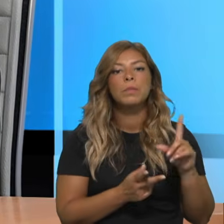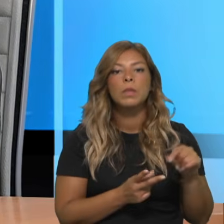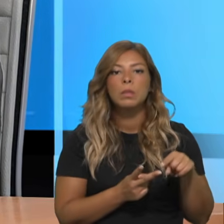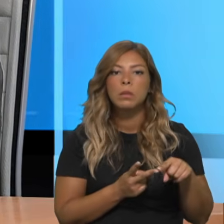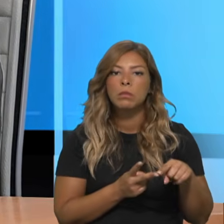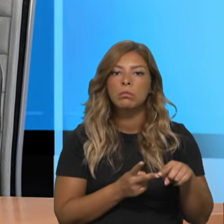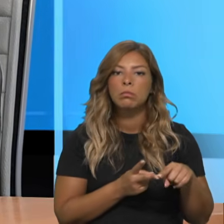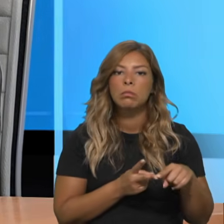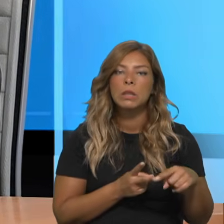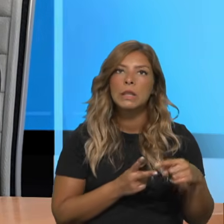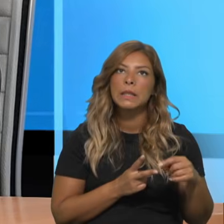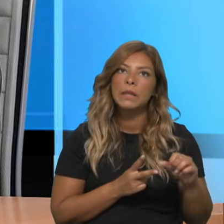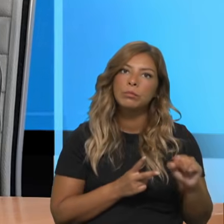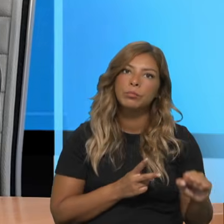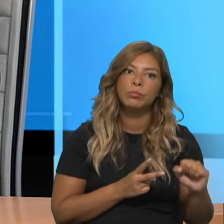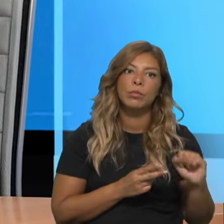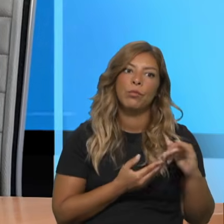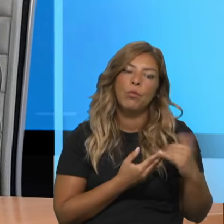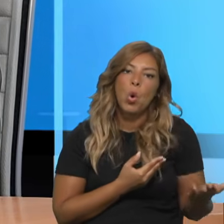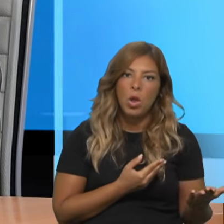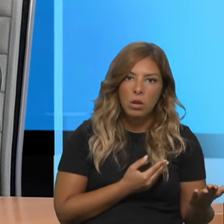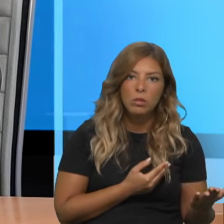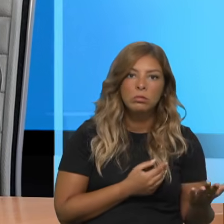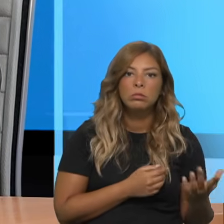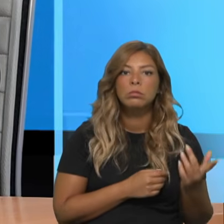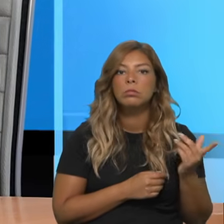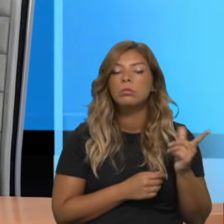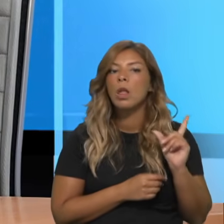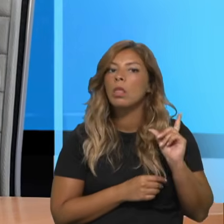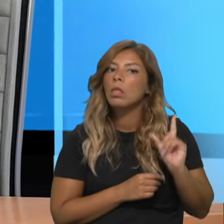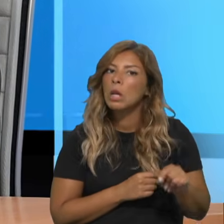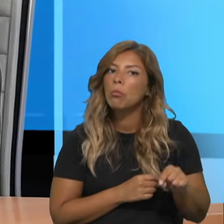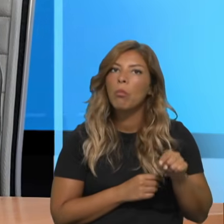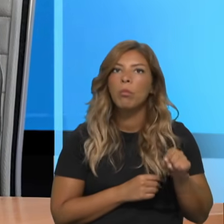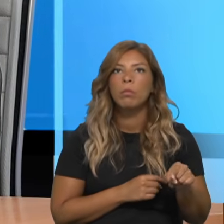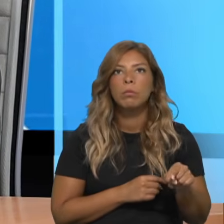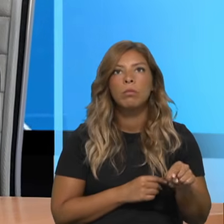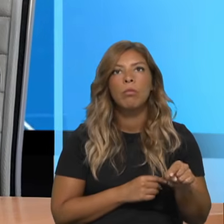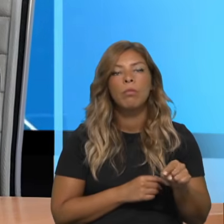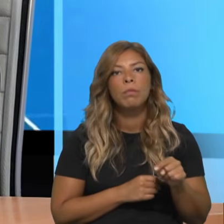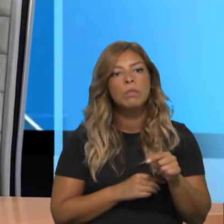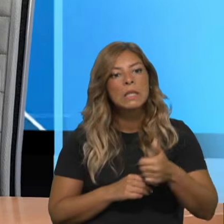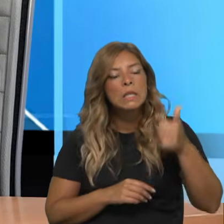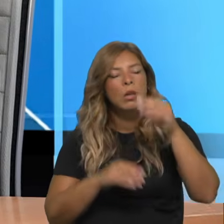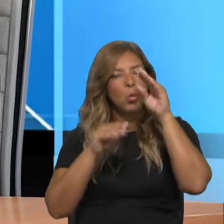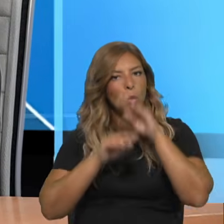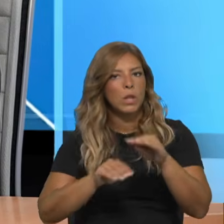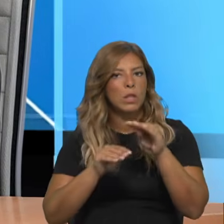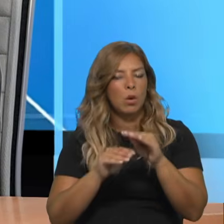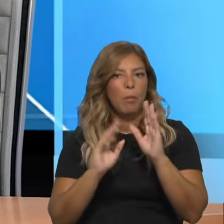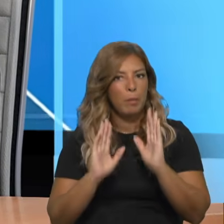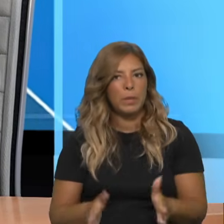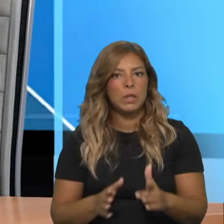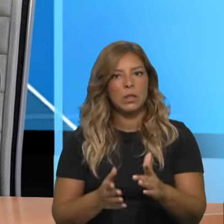exterior e também é importante apostar na educação. Foi a conclusão que nós